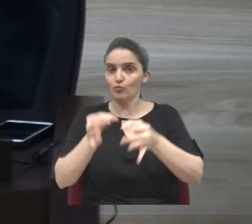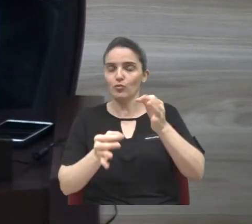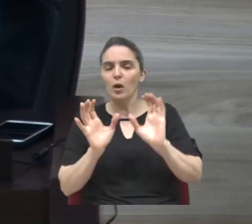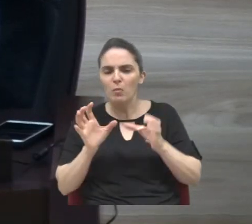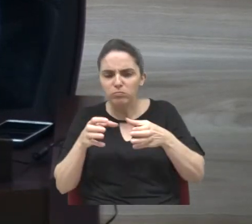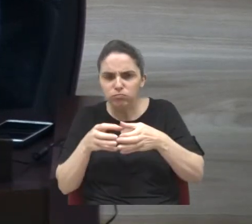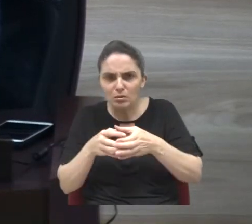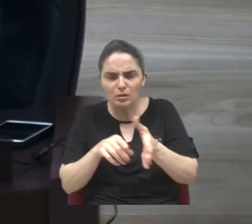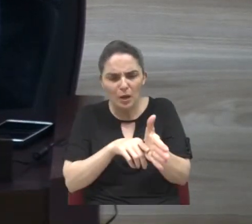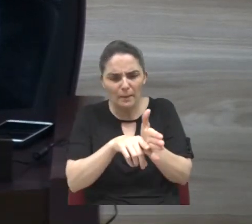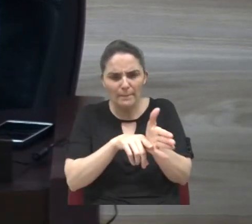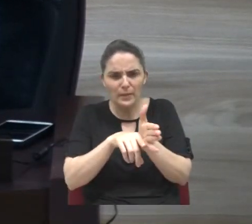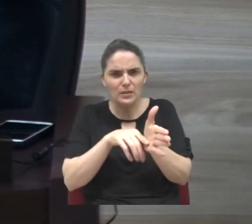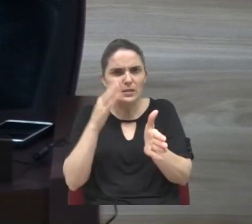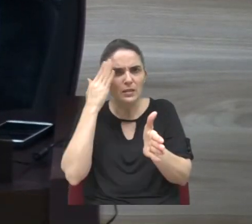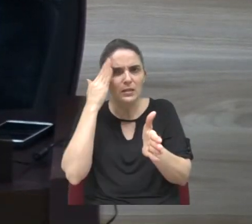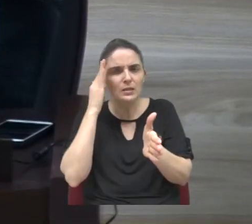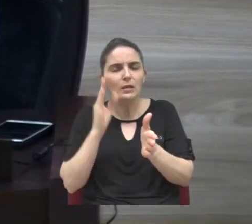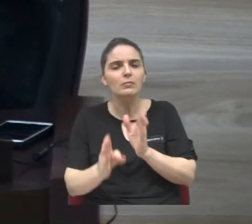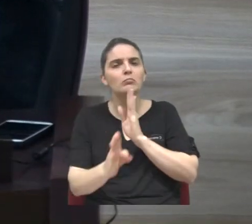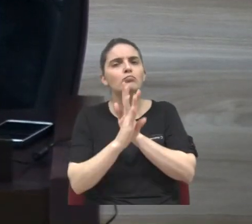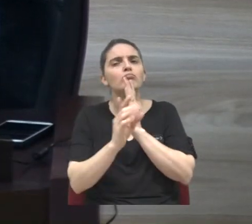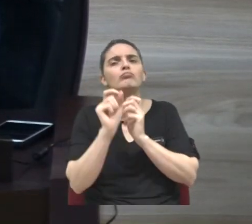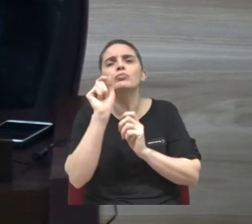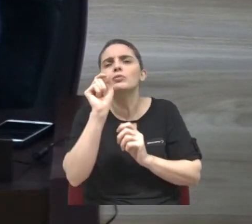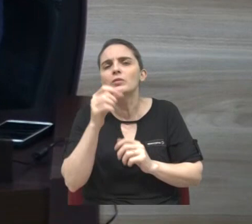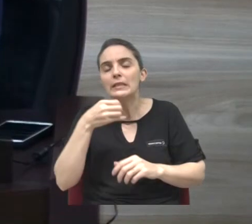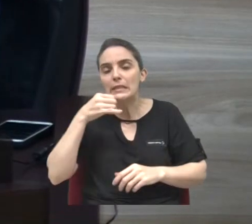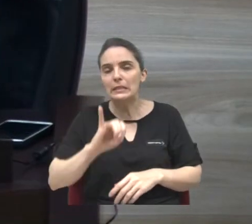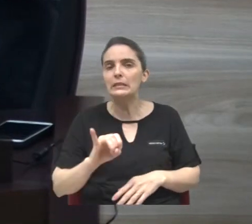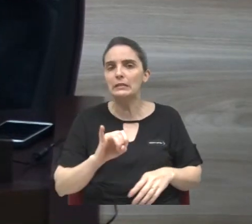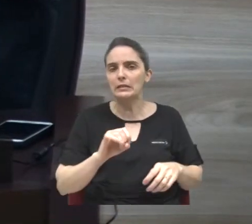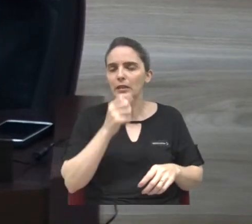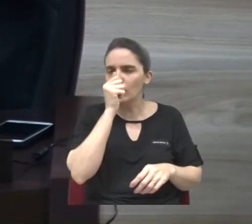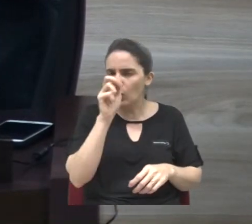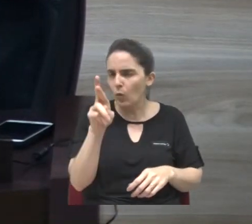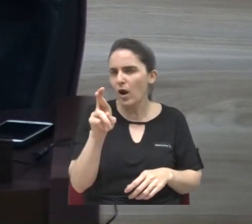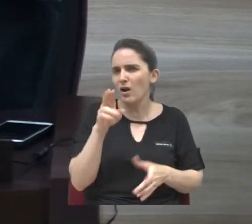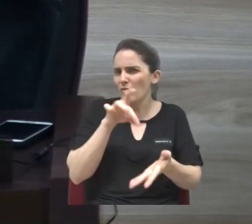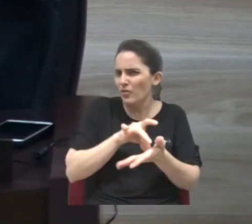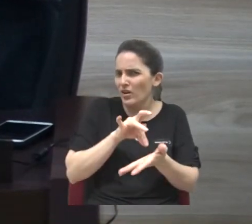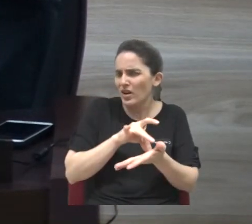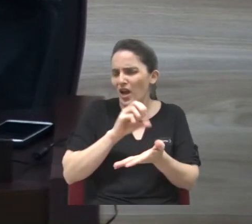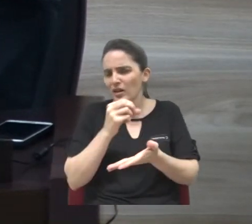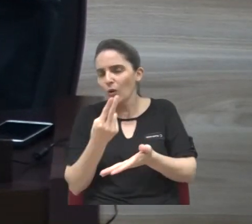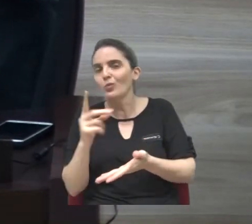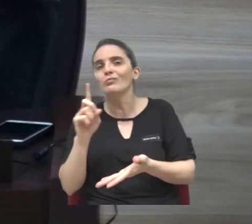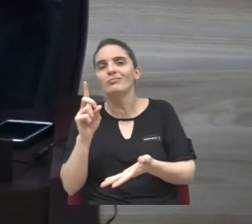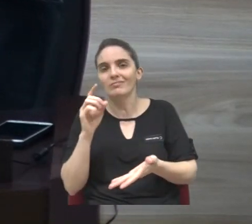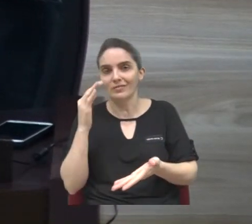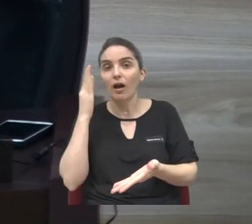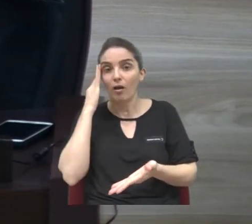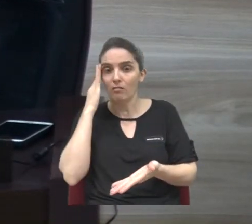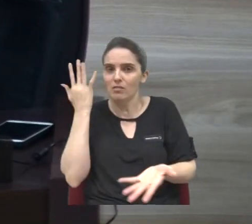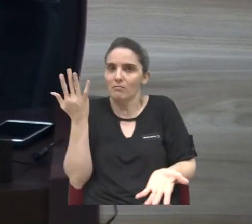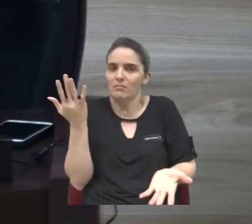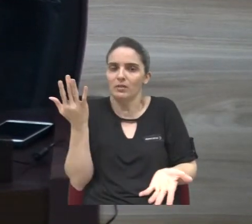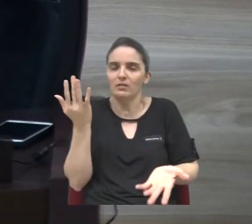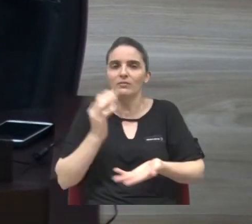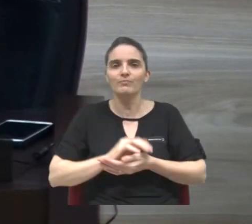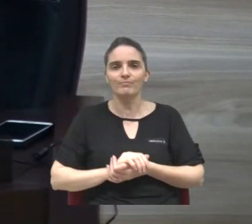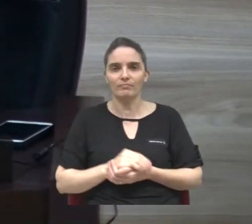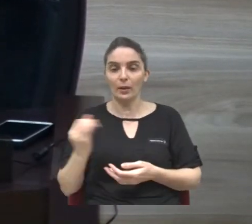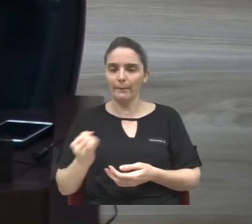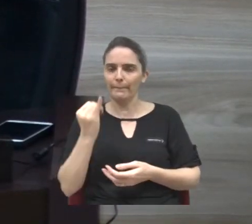a fim de descobrir se essa situação poderia estar ocorrendo em nossa cidade. Importante